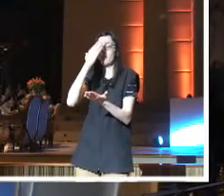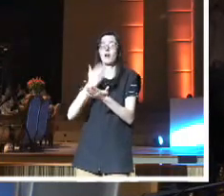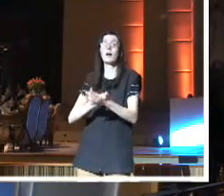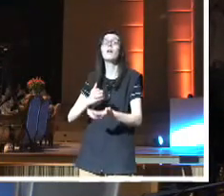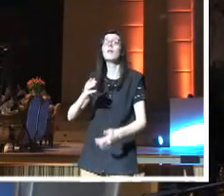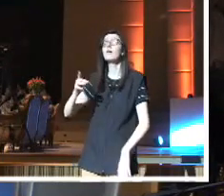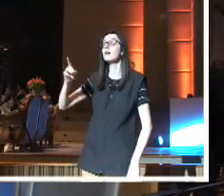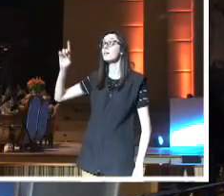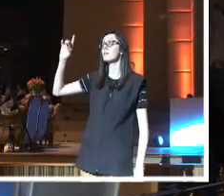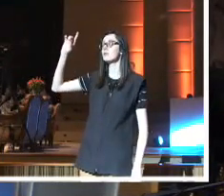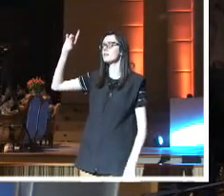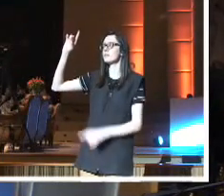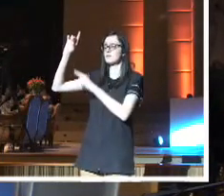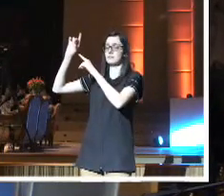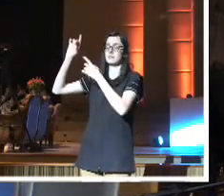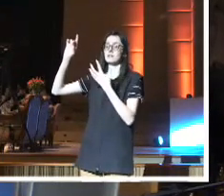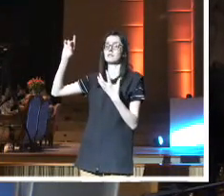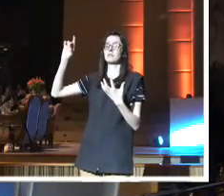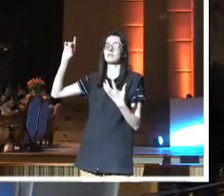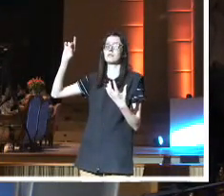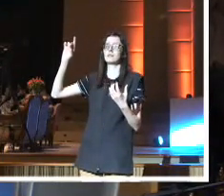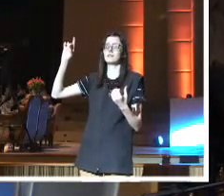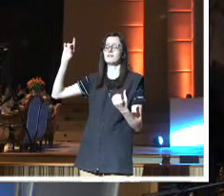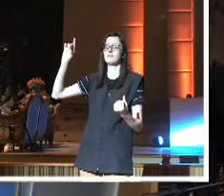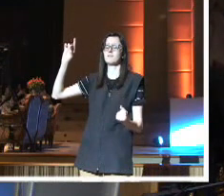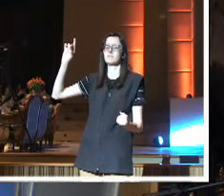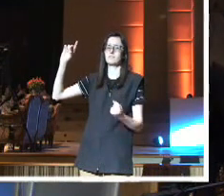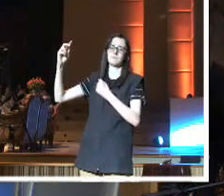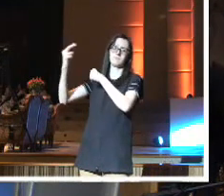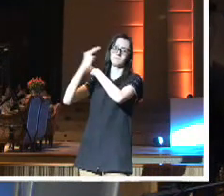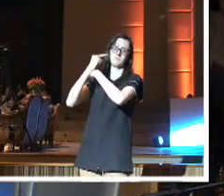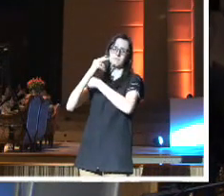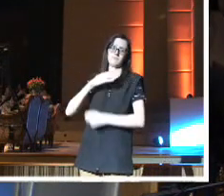Deus decidiu ser por mim.